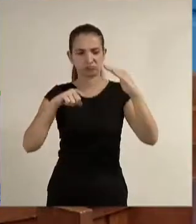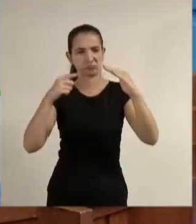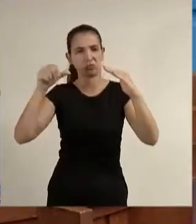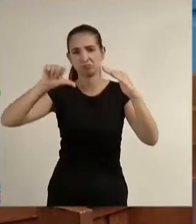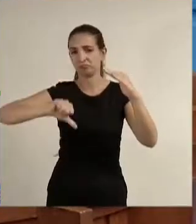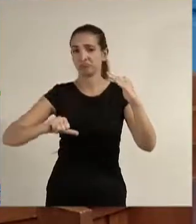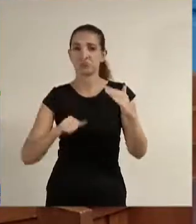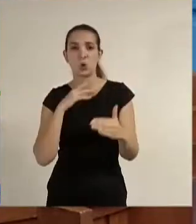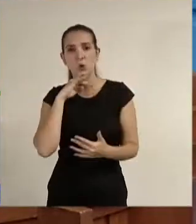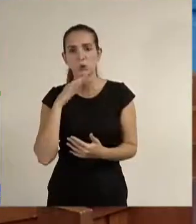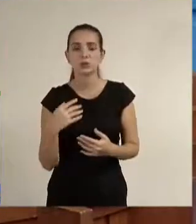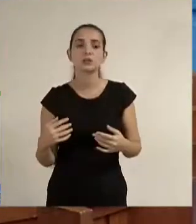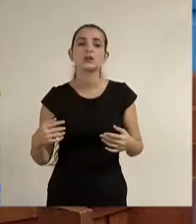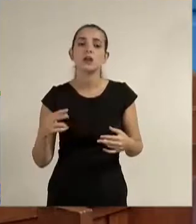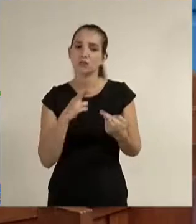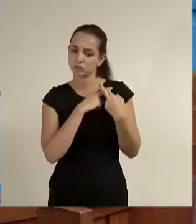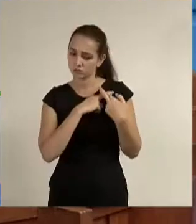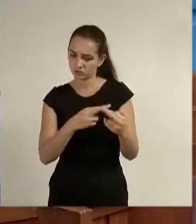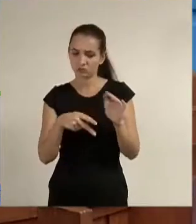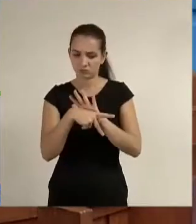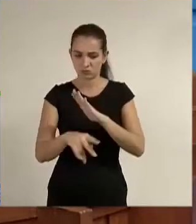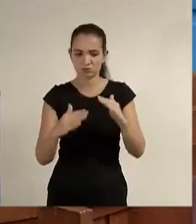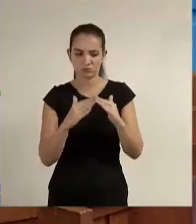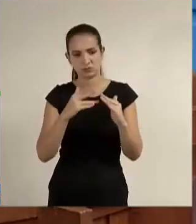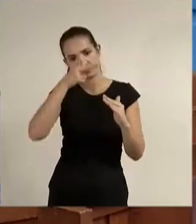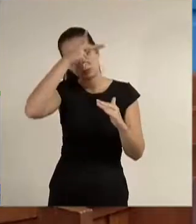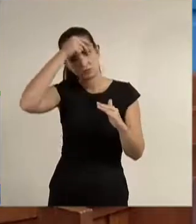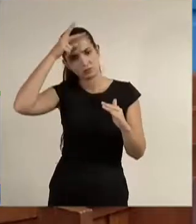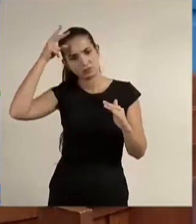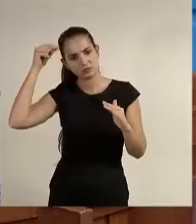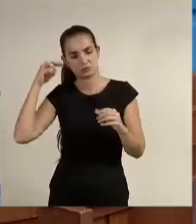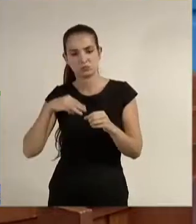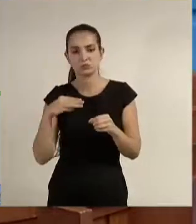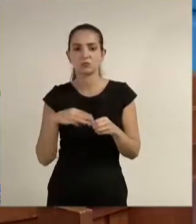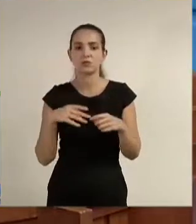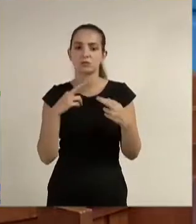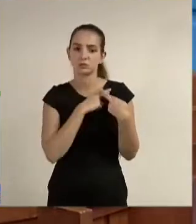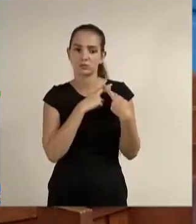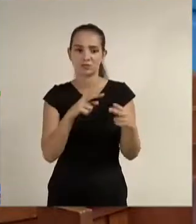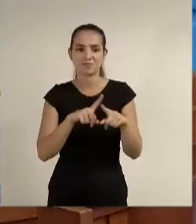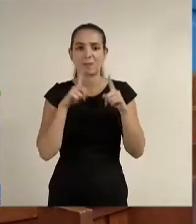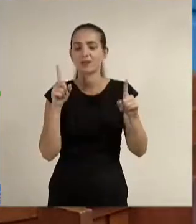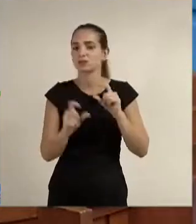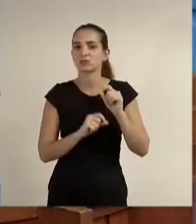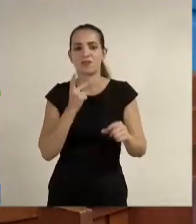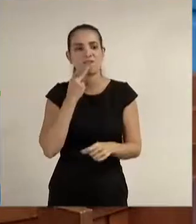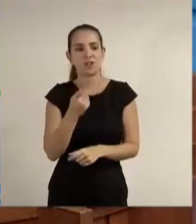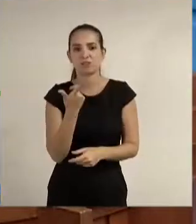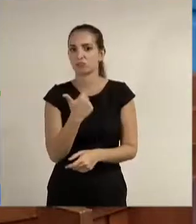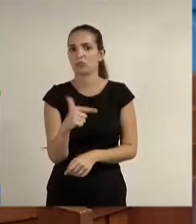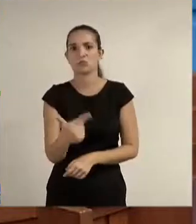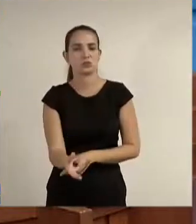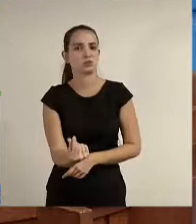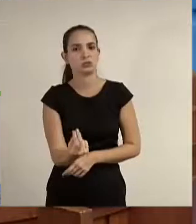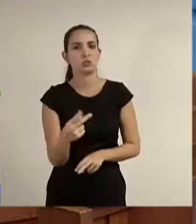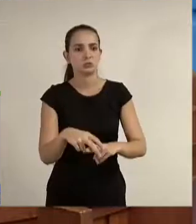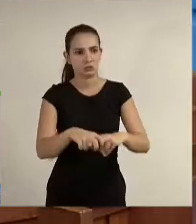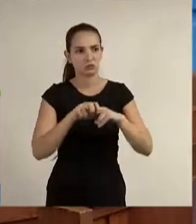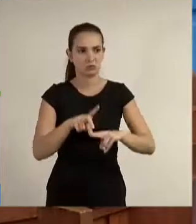Prefeitura, que a administração municipal teria que fazer, mas também diz que não tem dinheiro. Então, vamos pedir socorro ao governo do